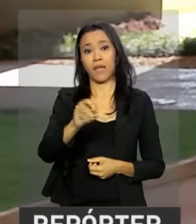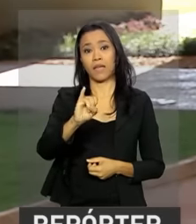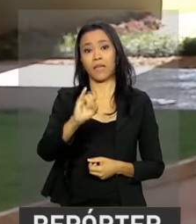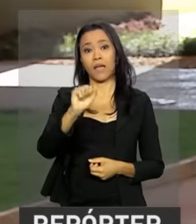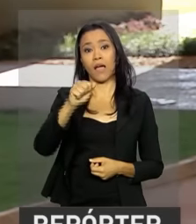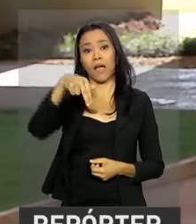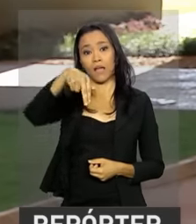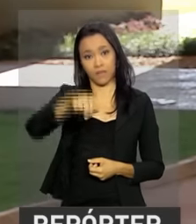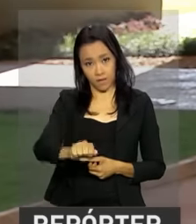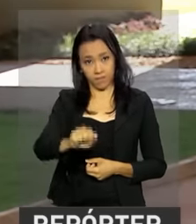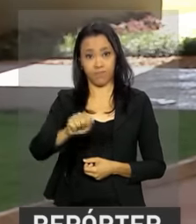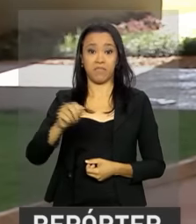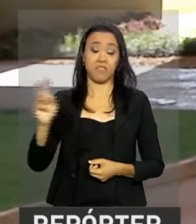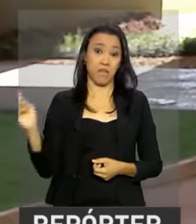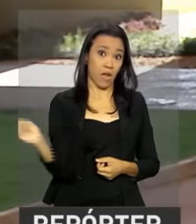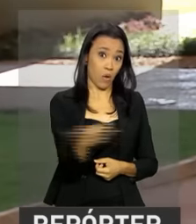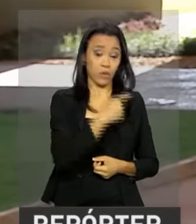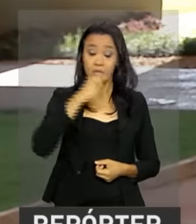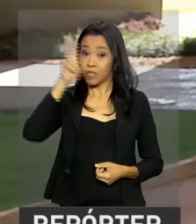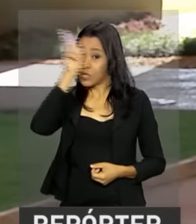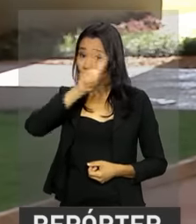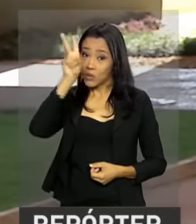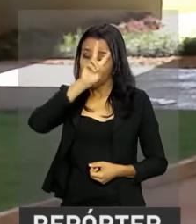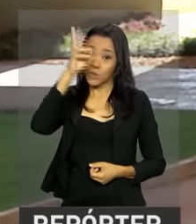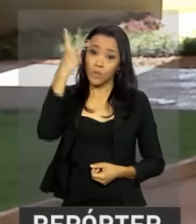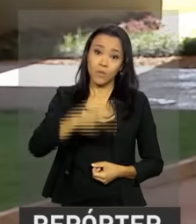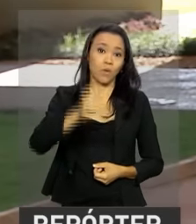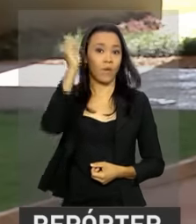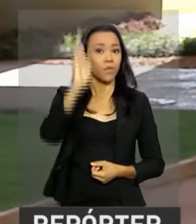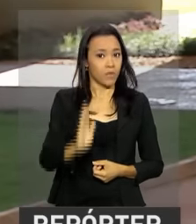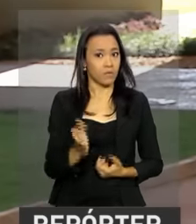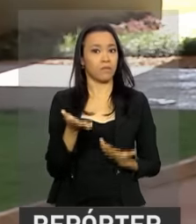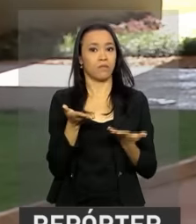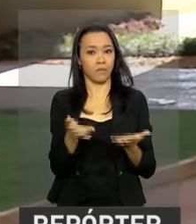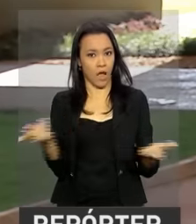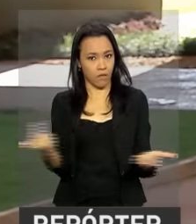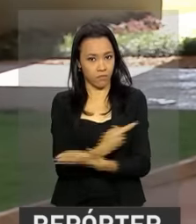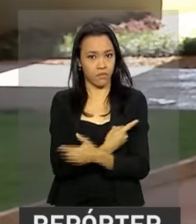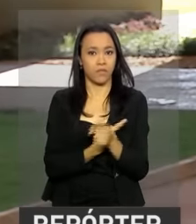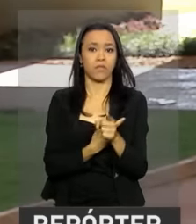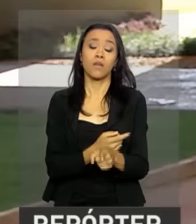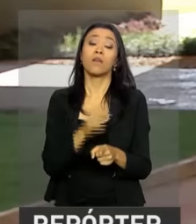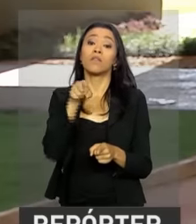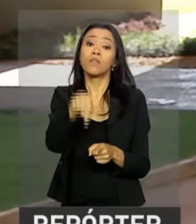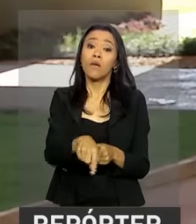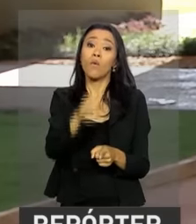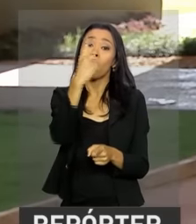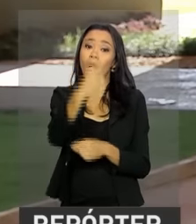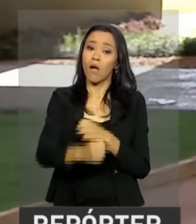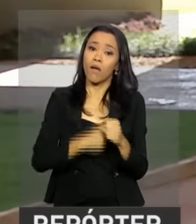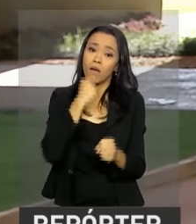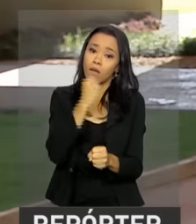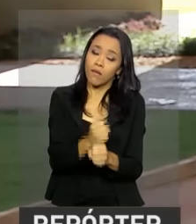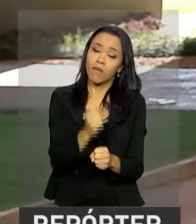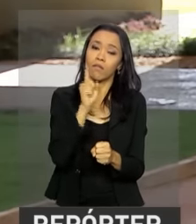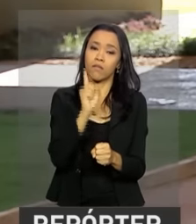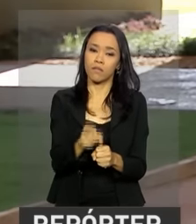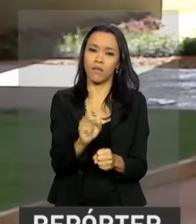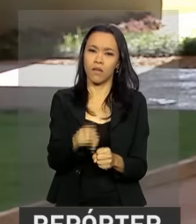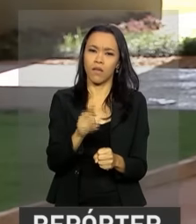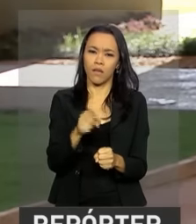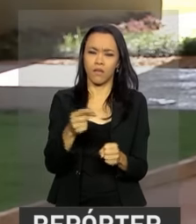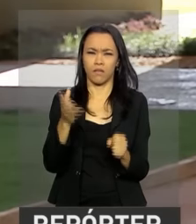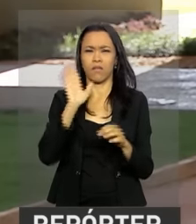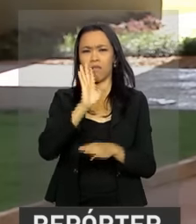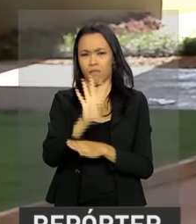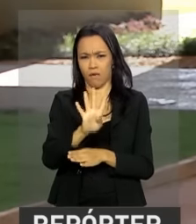ambiental da história do Brasil completa portanto um ano essa semana e o presidente Michel Temer tem uma reunião para tratar dessa questão às